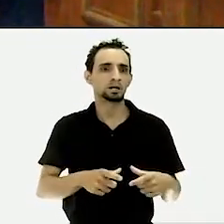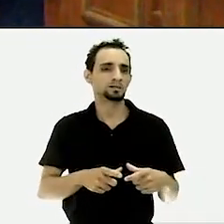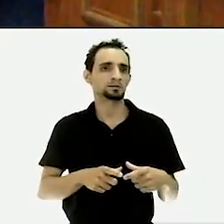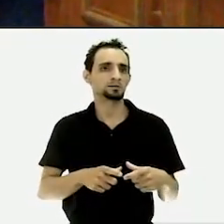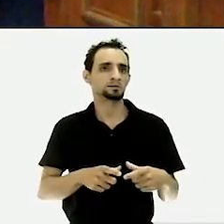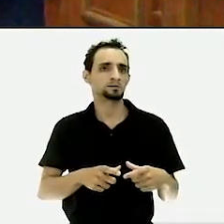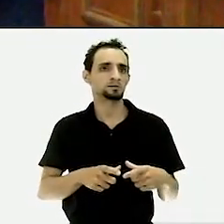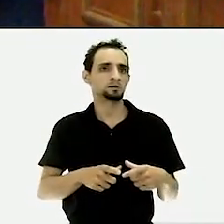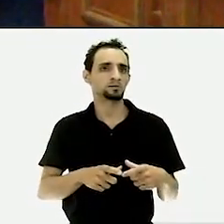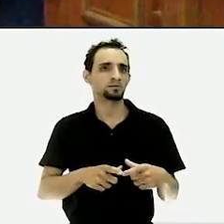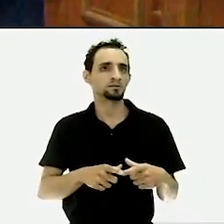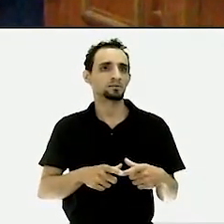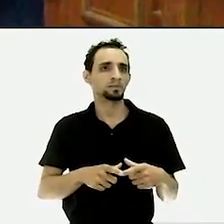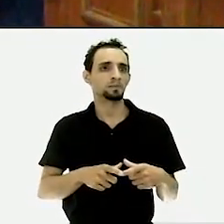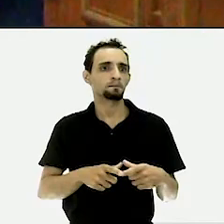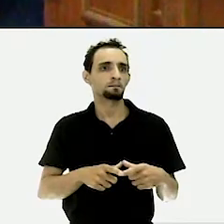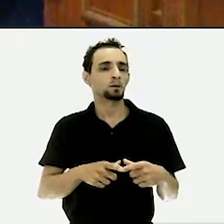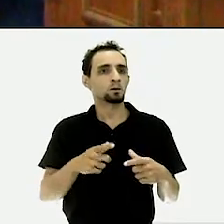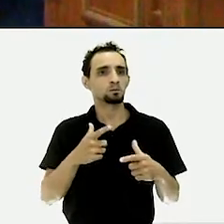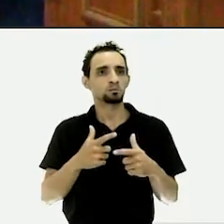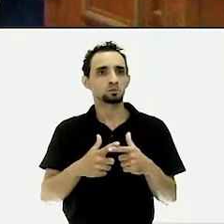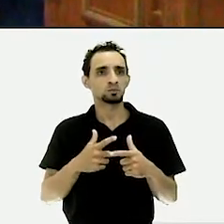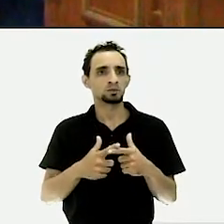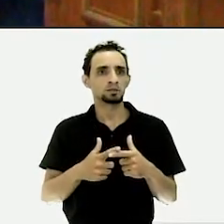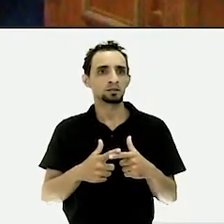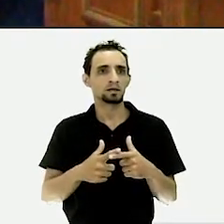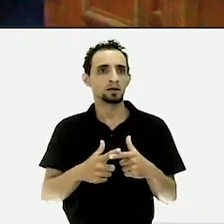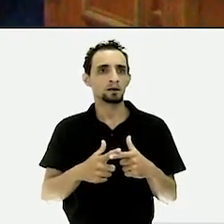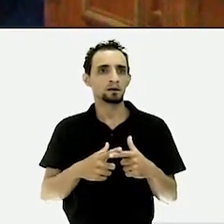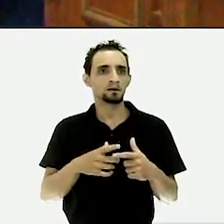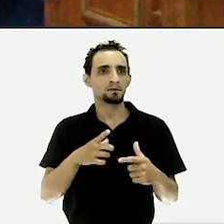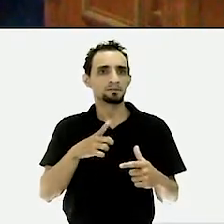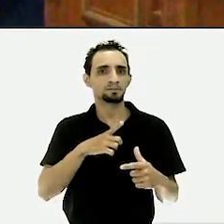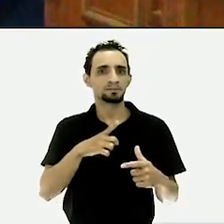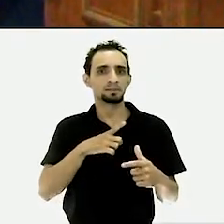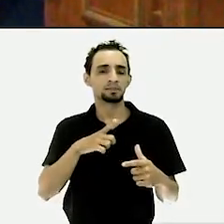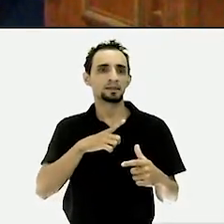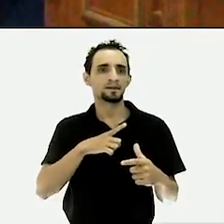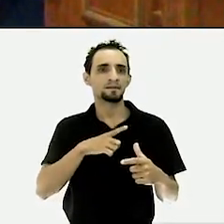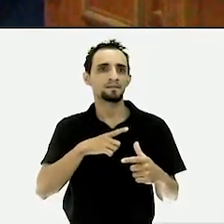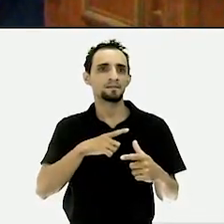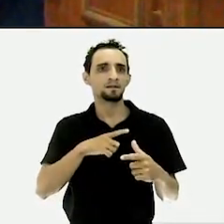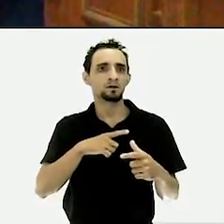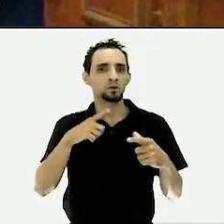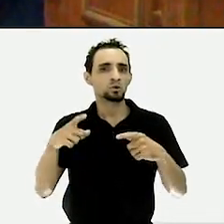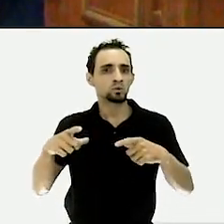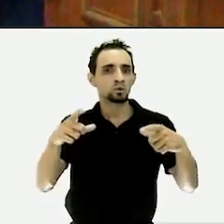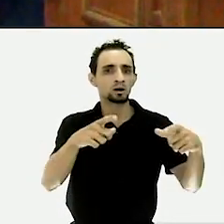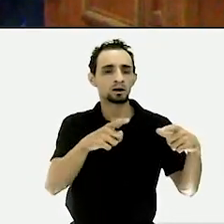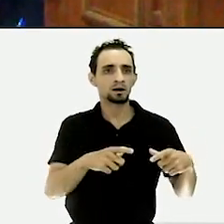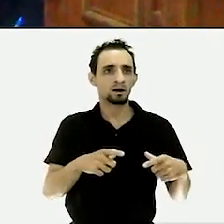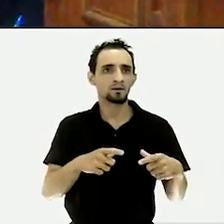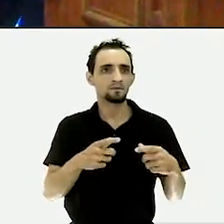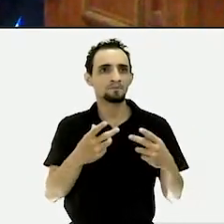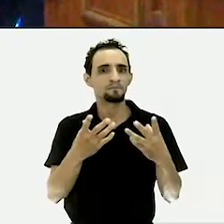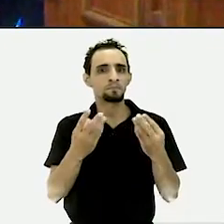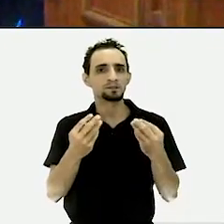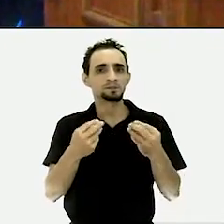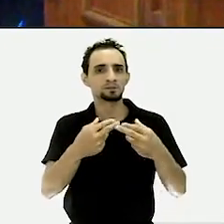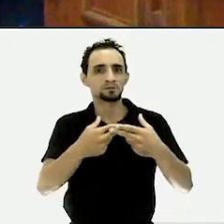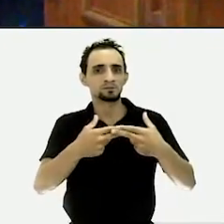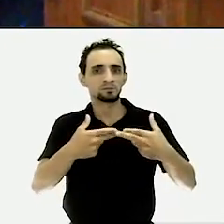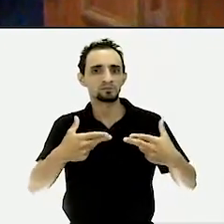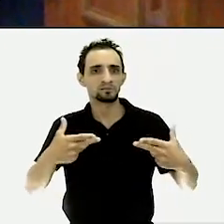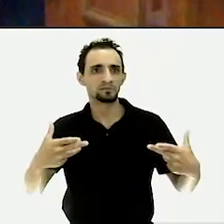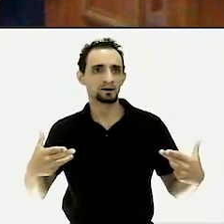usuários ter local para estacionar, então ganha-se nada, praticamente a rua inteira como estacionamento, e consegue solucionar tanto a parte suas